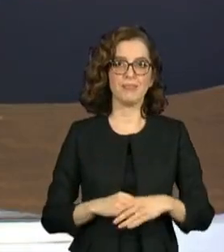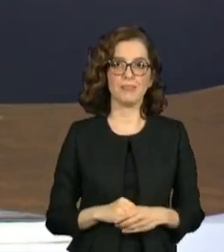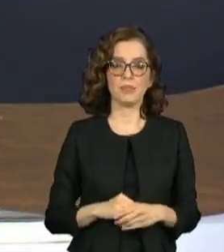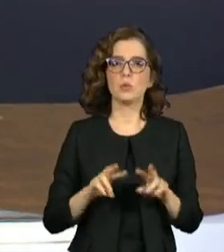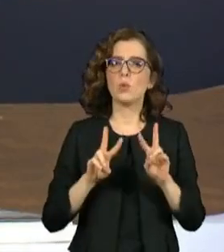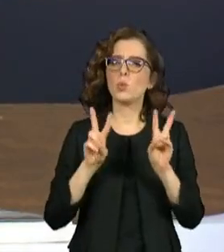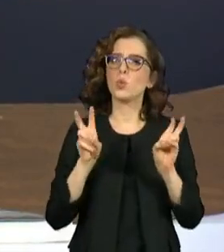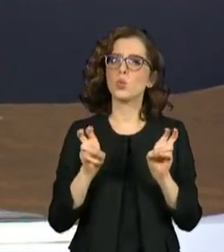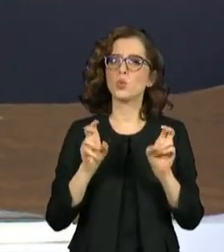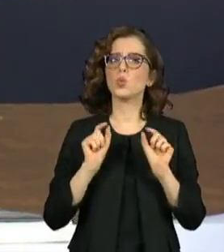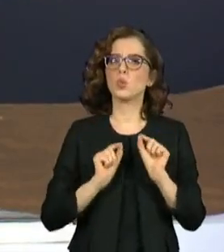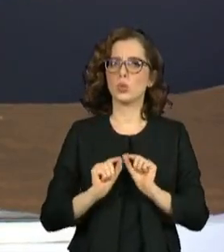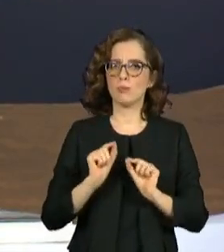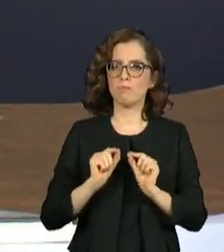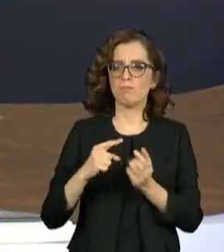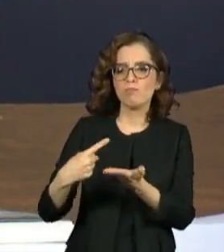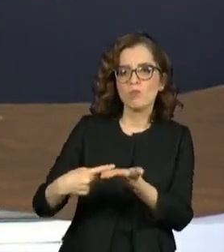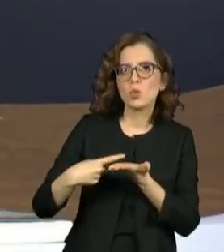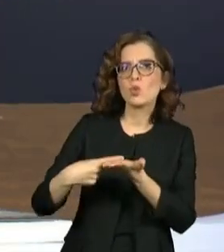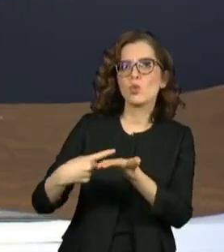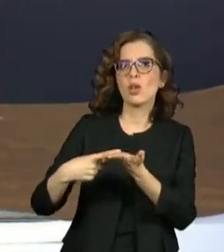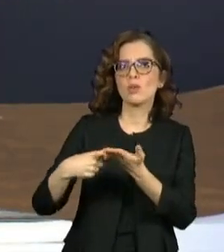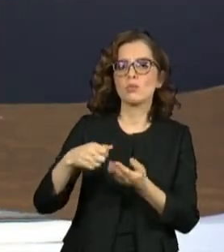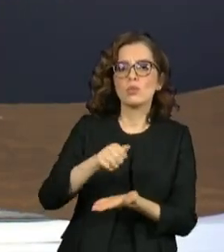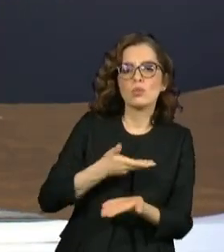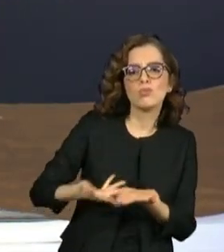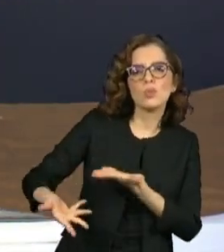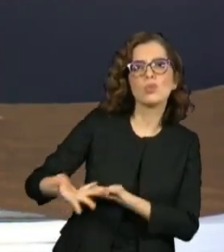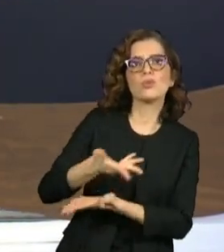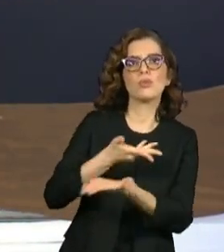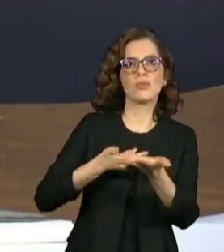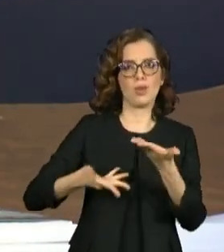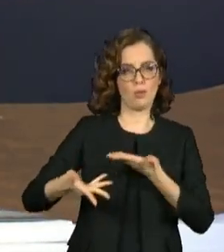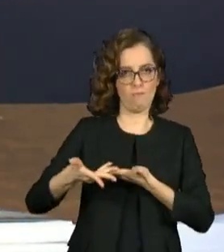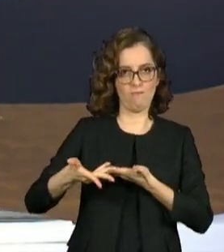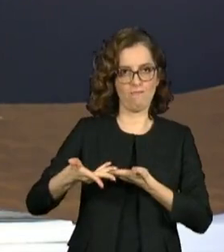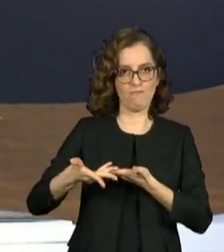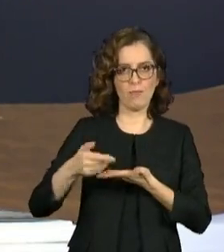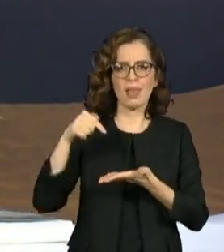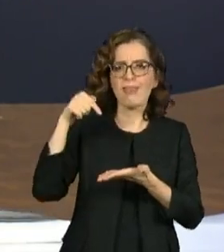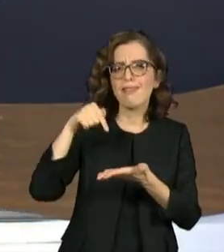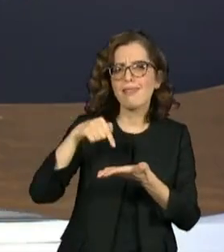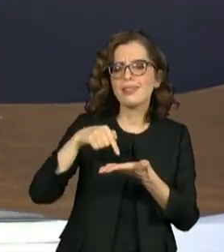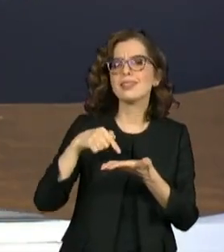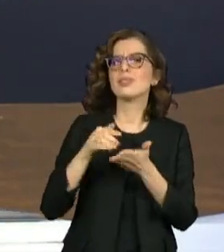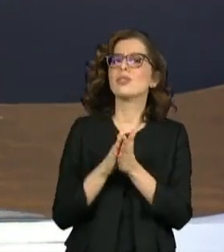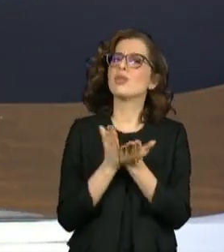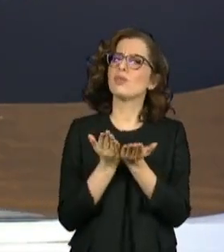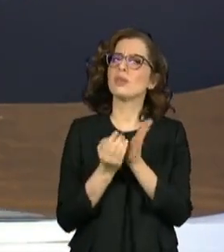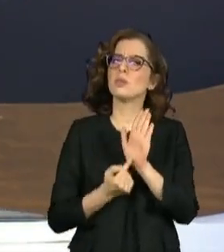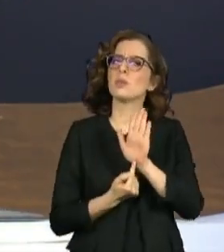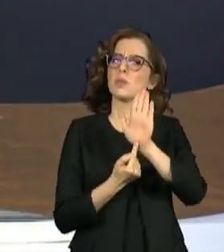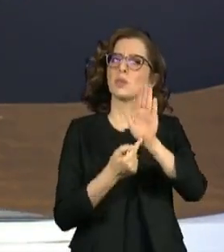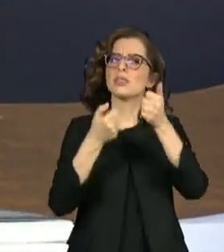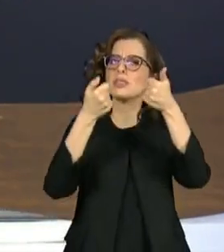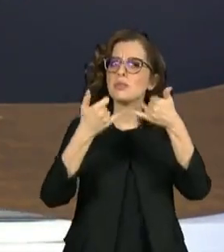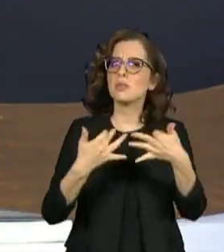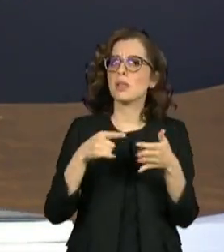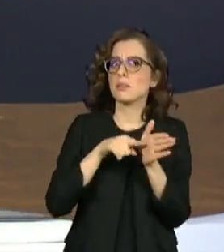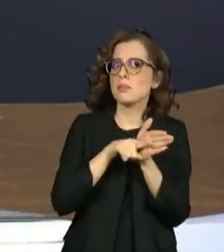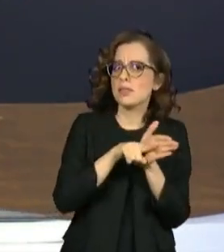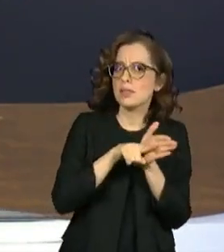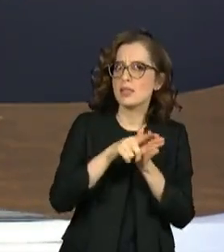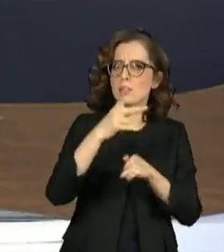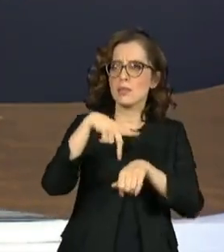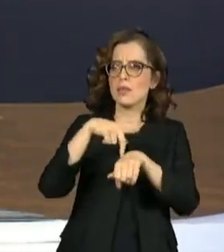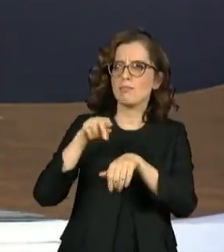Minucci, uma das constatações mais dramáticas do seu livro é a de que pesquisas em diferentes países, em diferentes